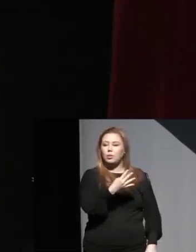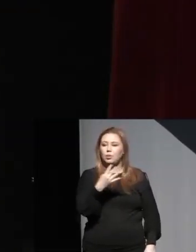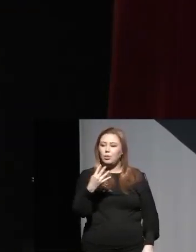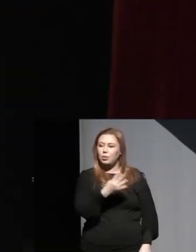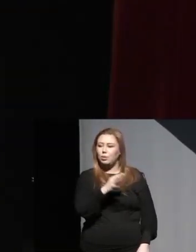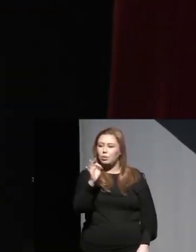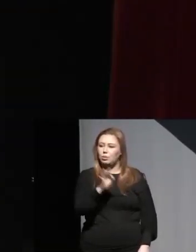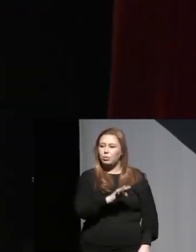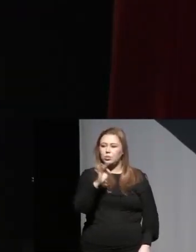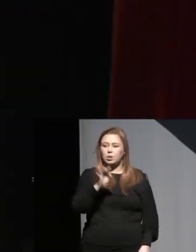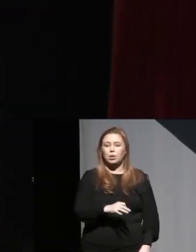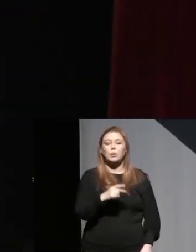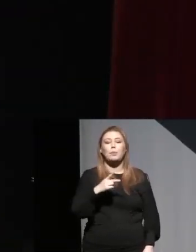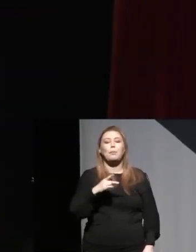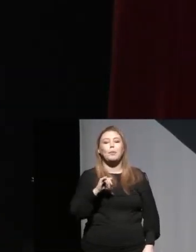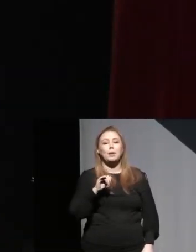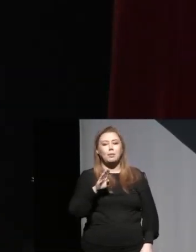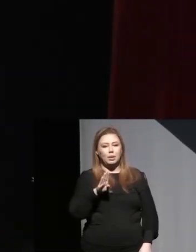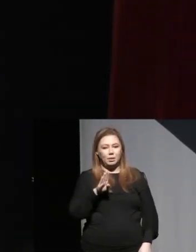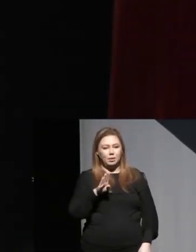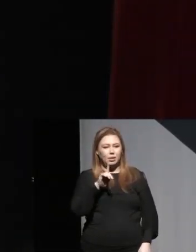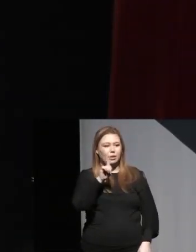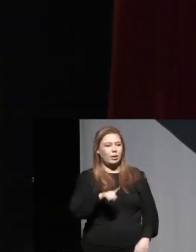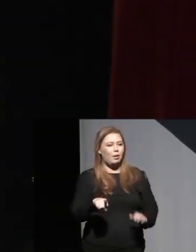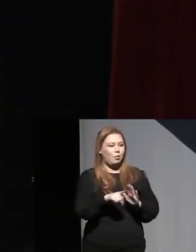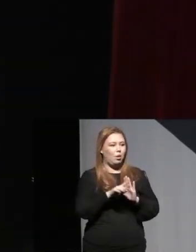32,44% do PIB. Essa é a carga tributária